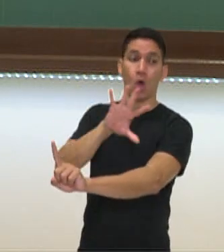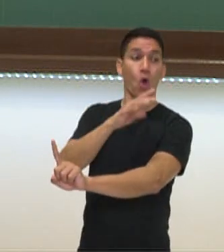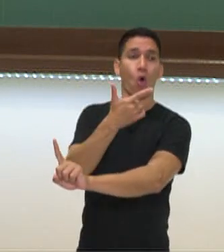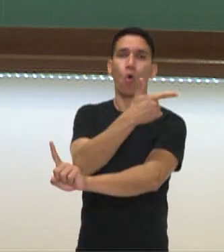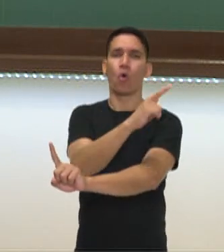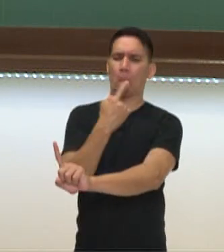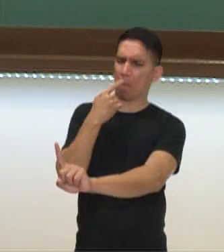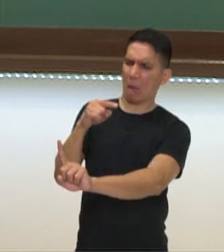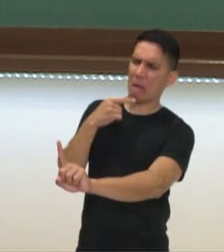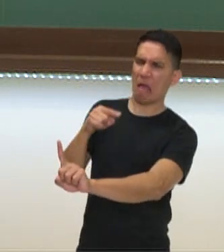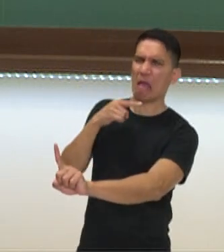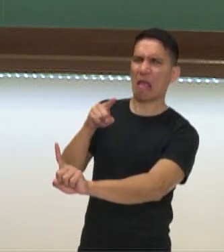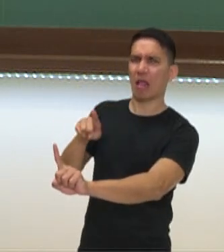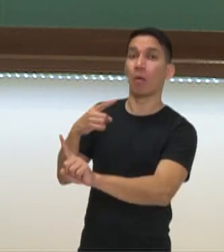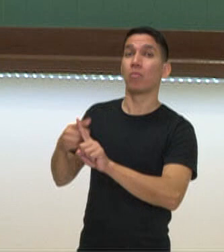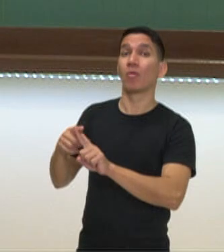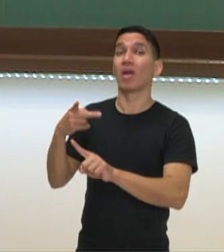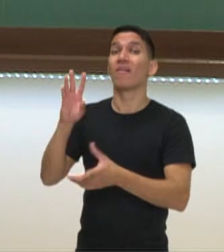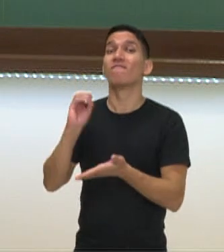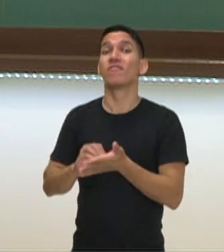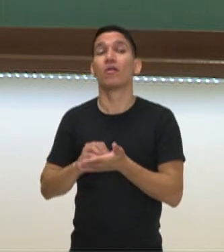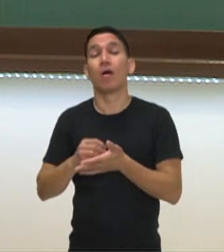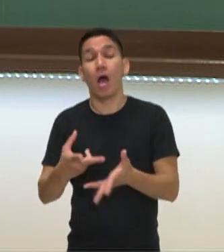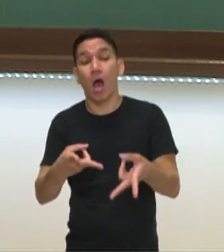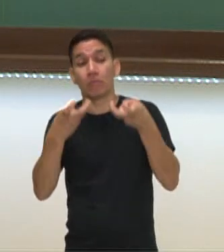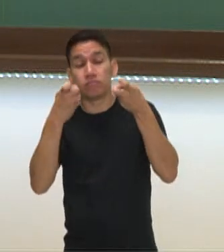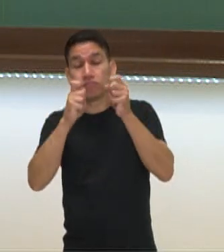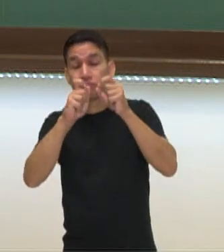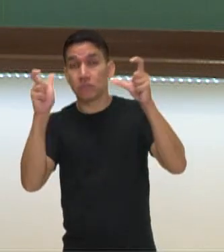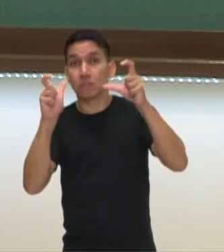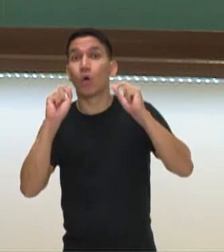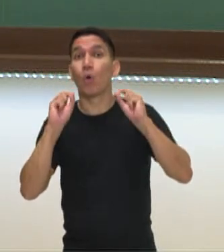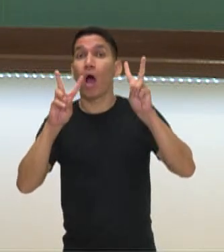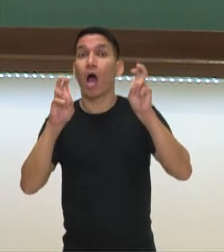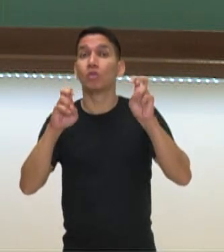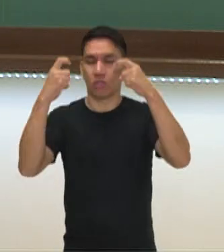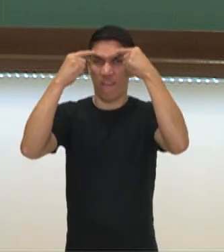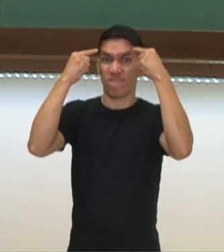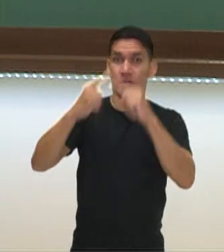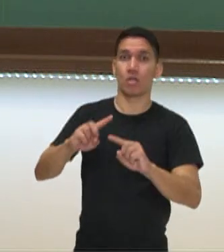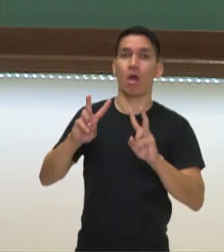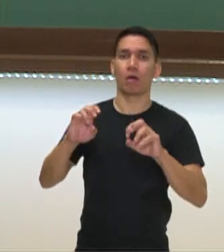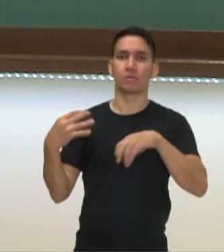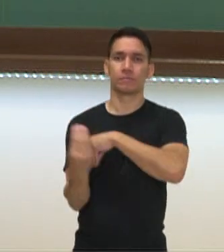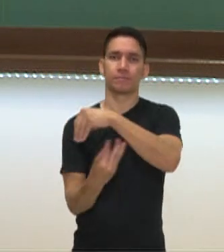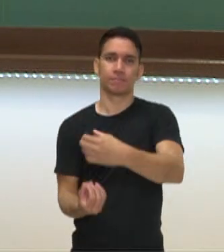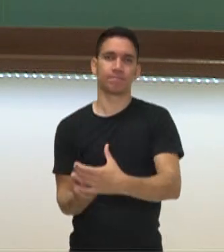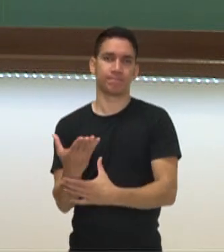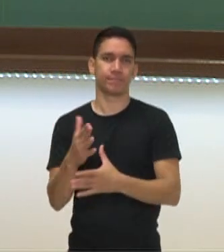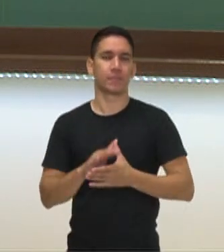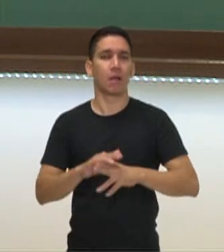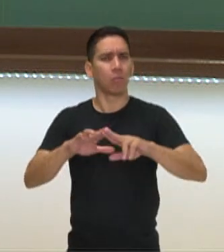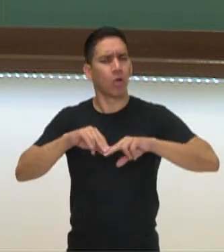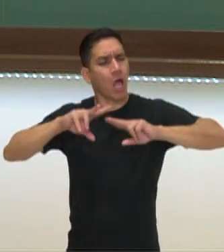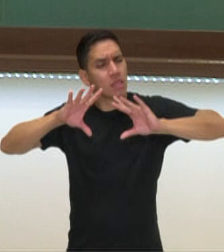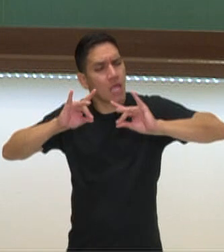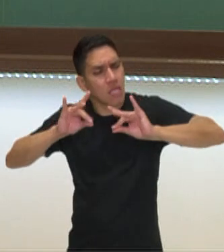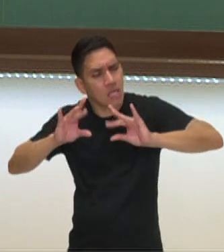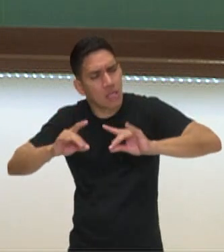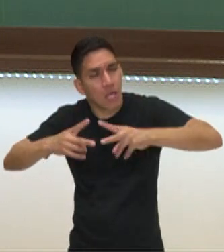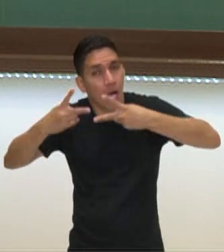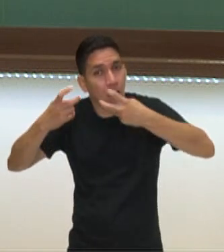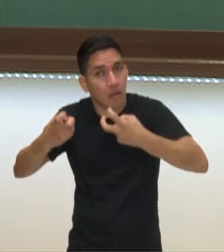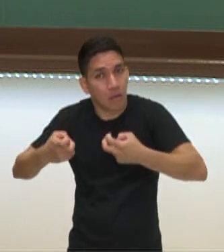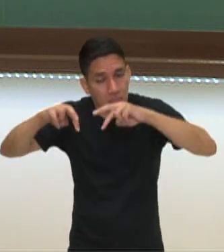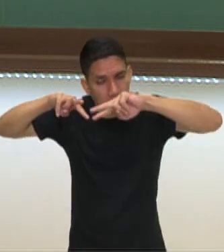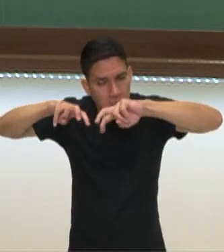atentar ao caráter de violência da mistura racial. Então, esse é um detalhe, assim, para quem quiser se aprofundar nos estudos sobre